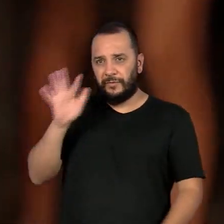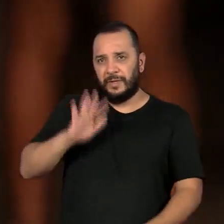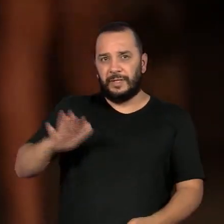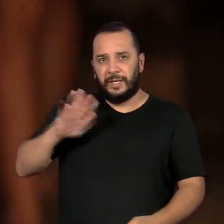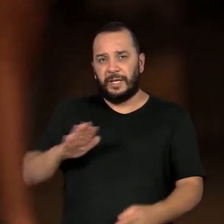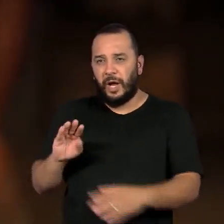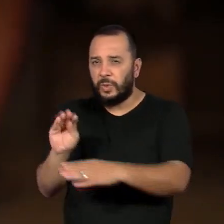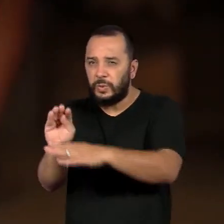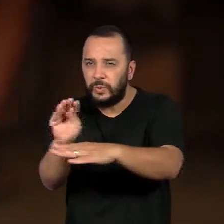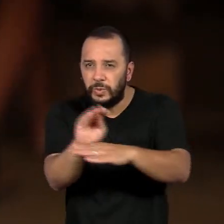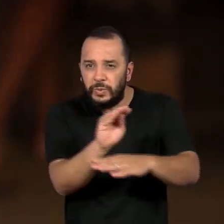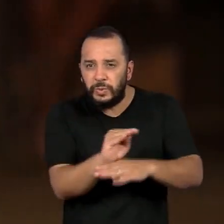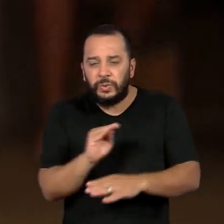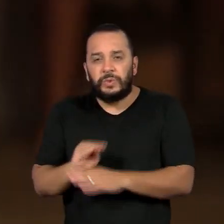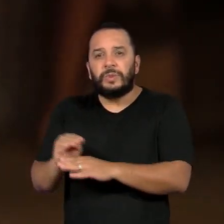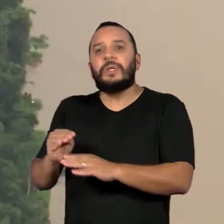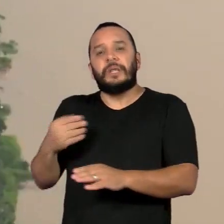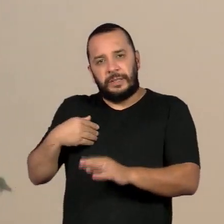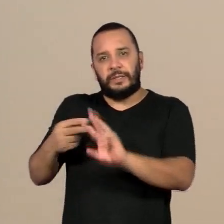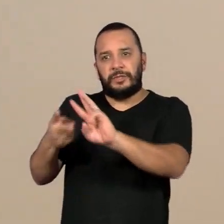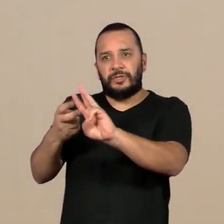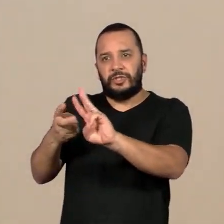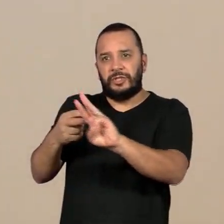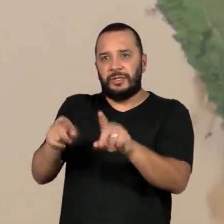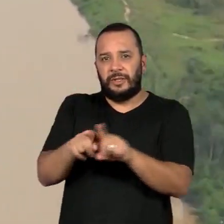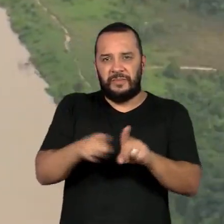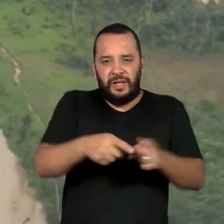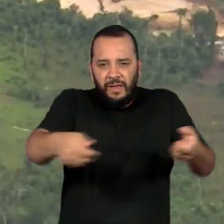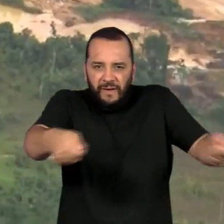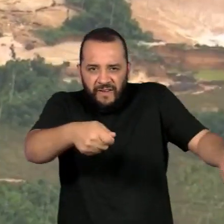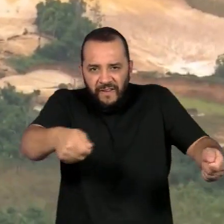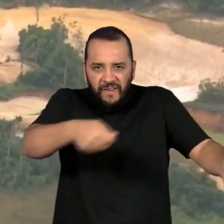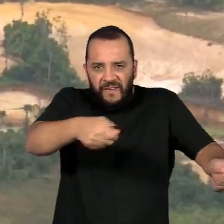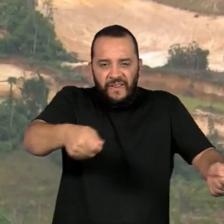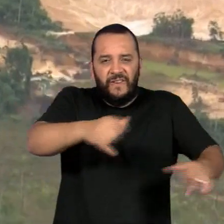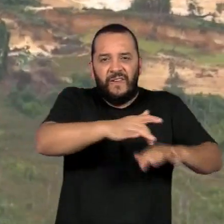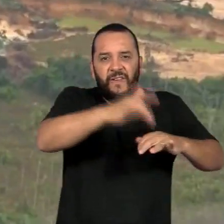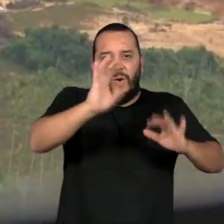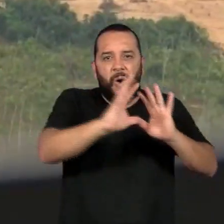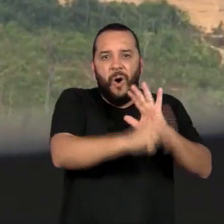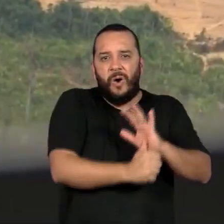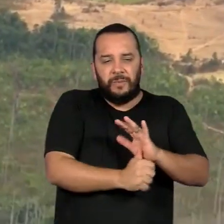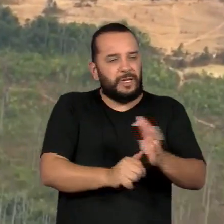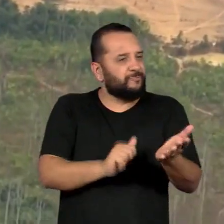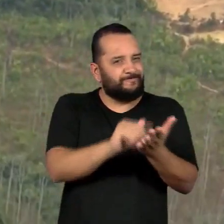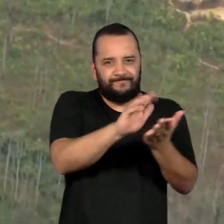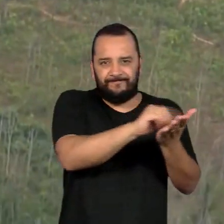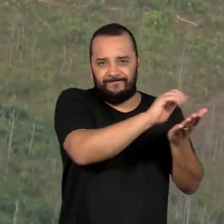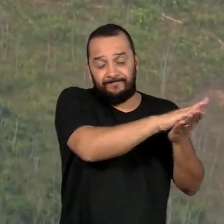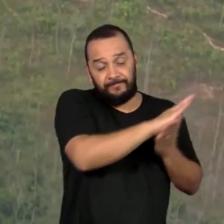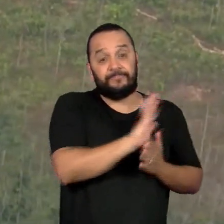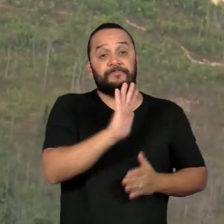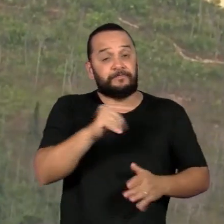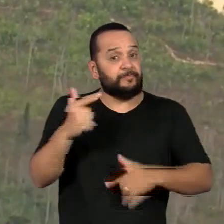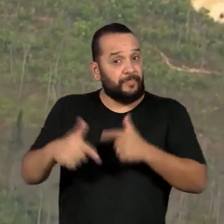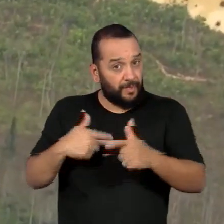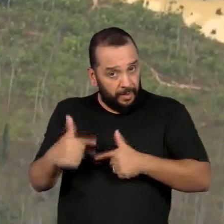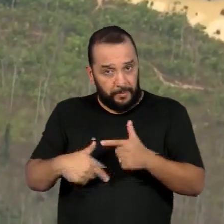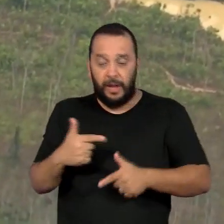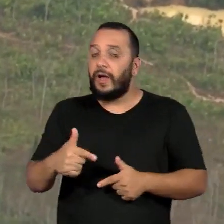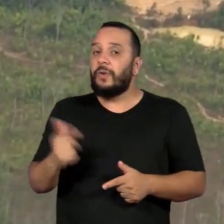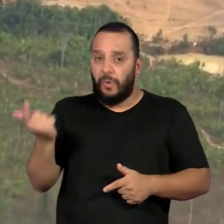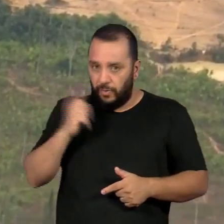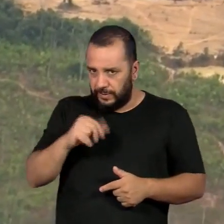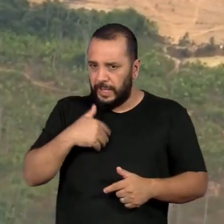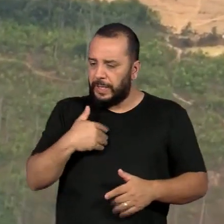indígenas e retiradas dos garimpeiros. O documento indica que o trabalho do governo tem avançado, mas ainda não